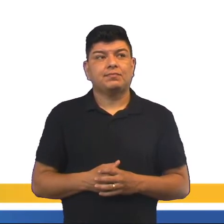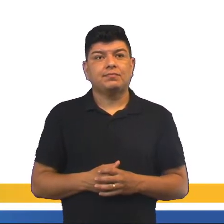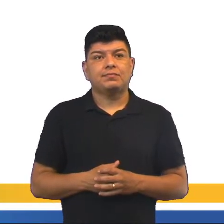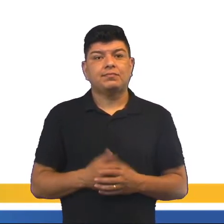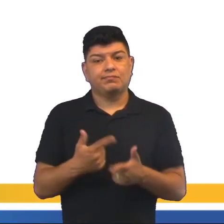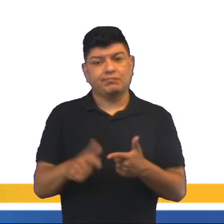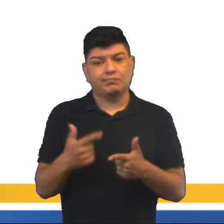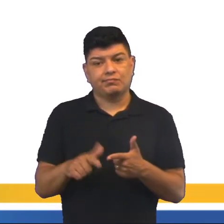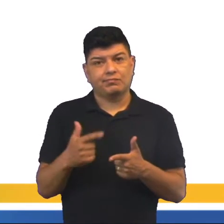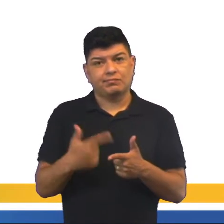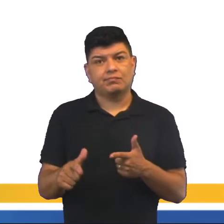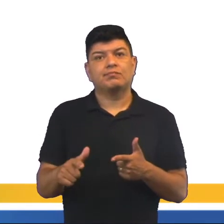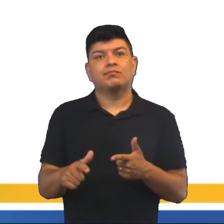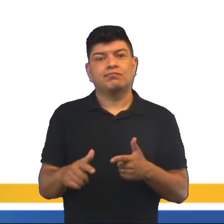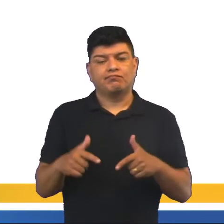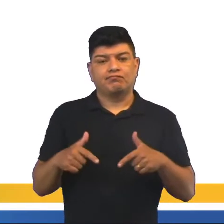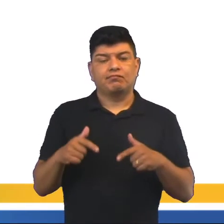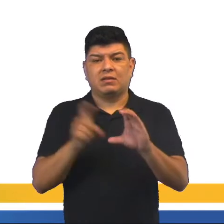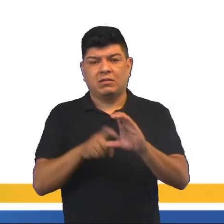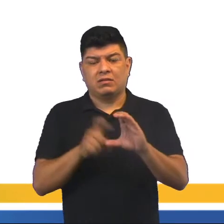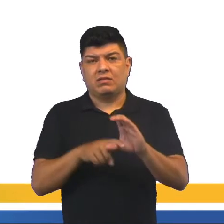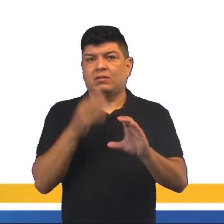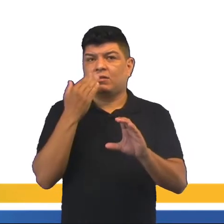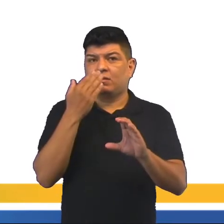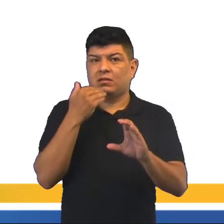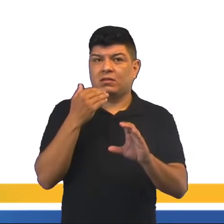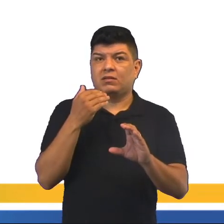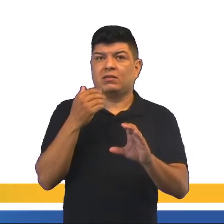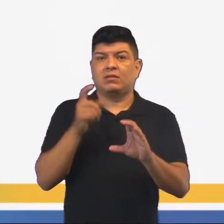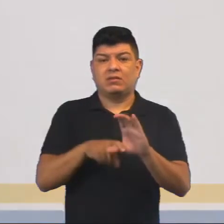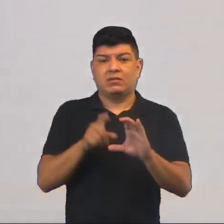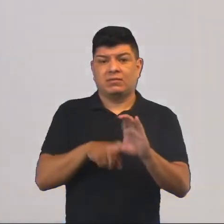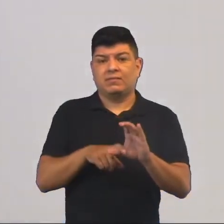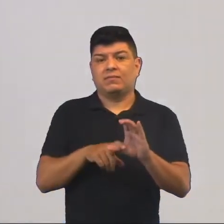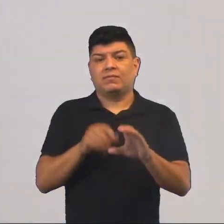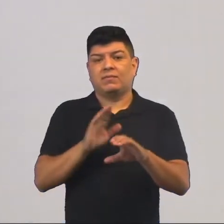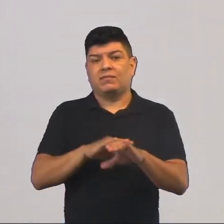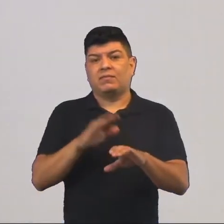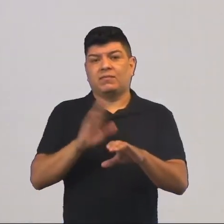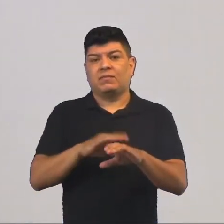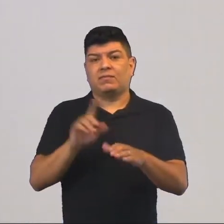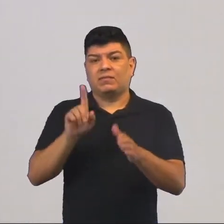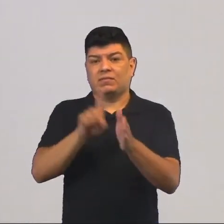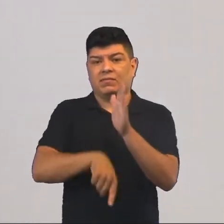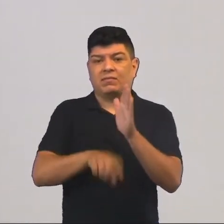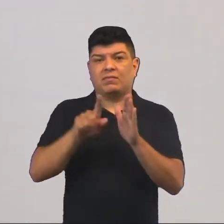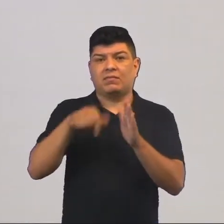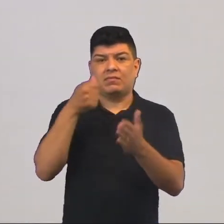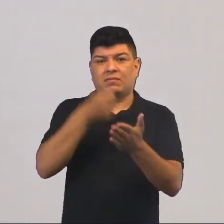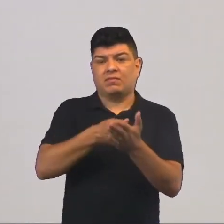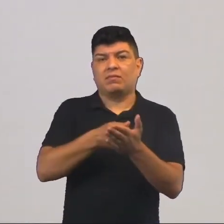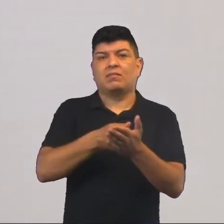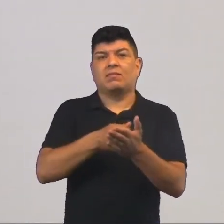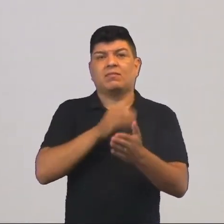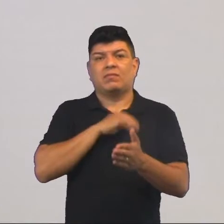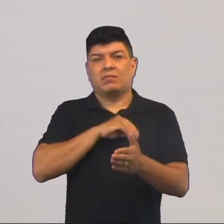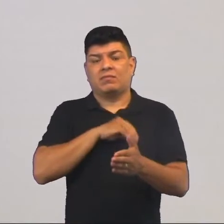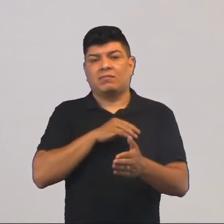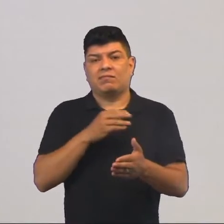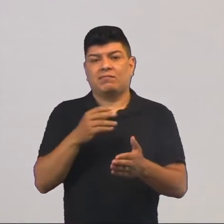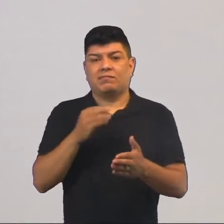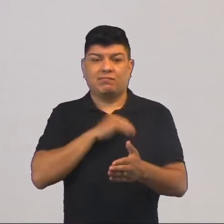Aí tem gente que fala assim, invadir a propriedade dos outros. Não é bem assim. Eles querem uma terra para trabalhar. E geralmente um dos lemas dele